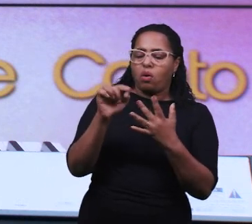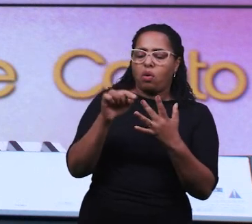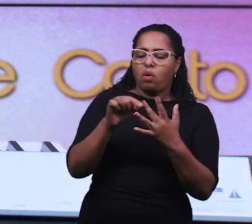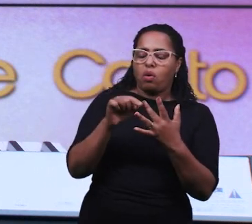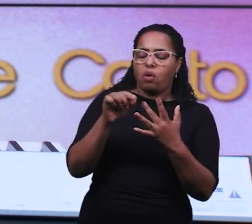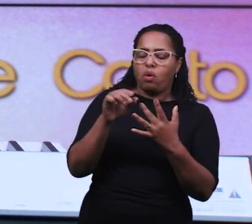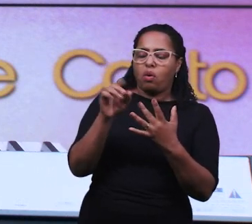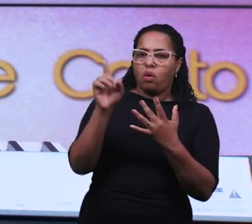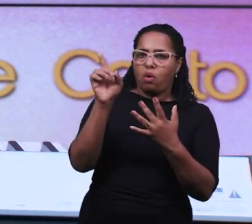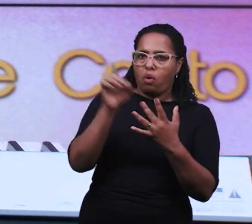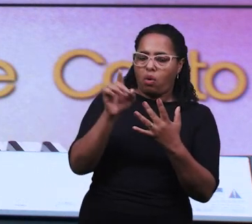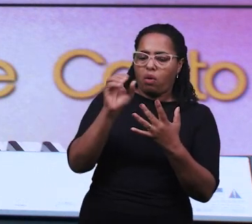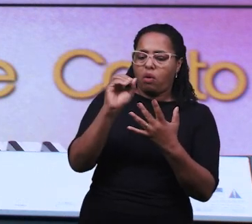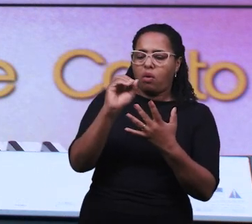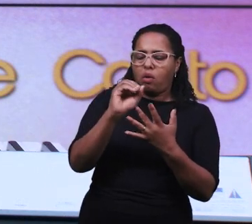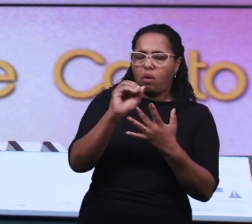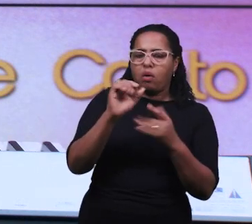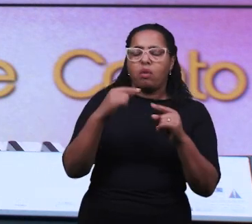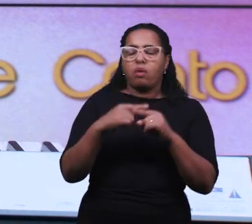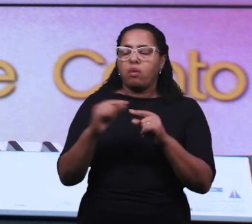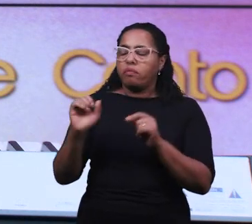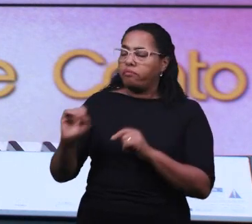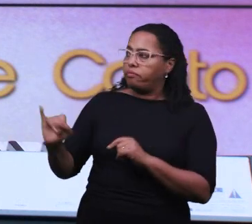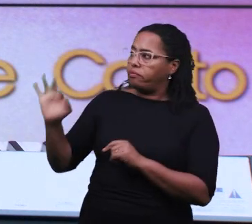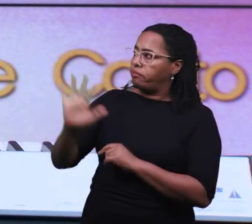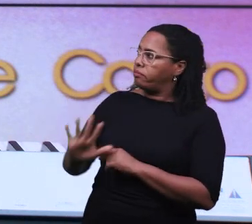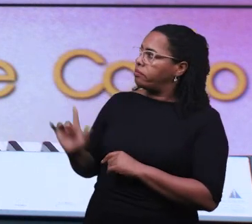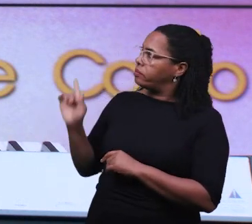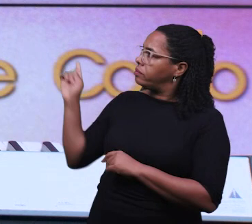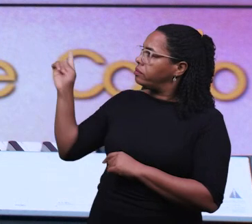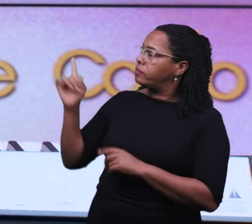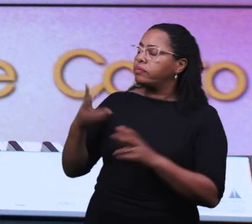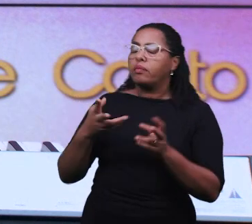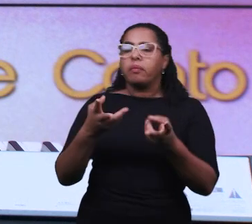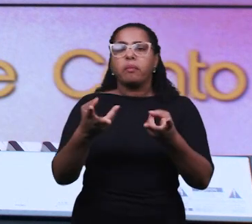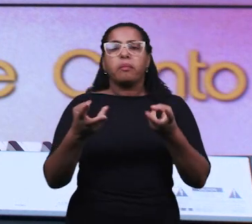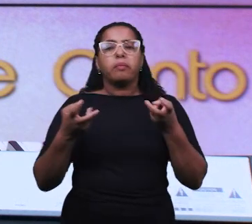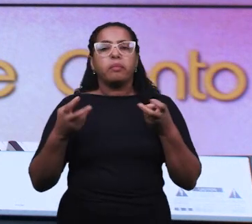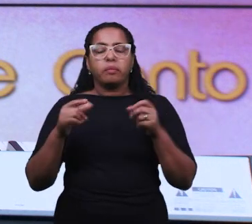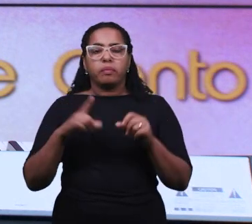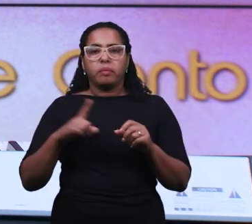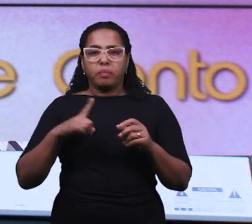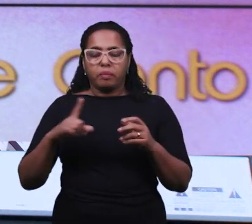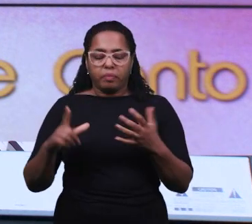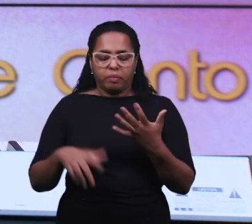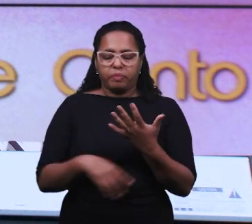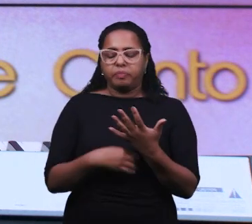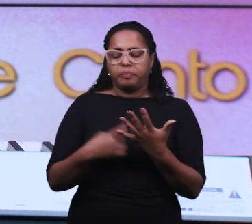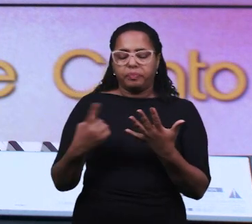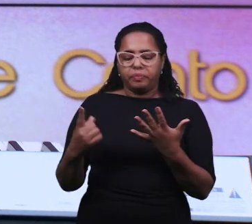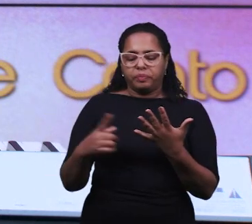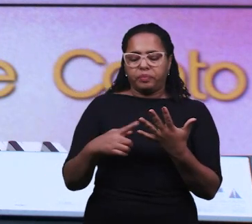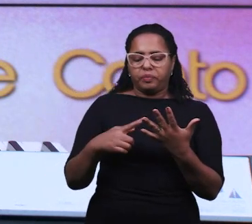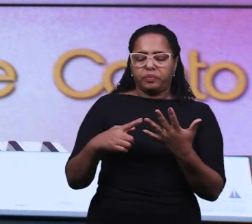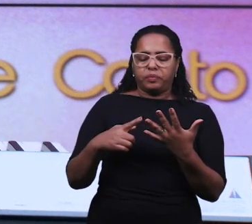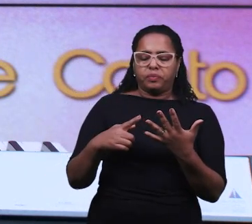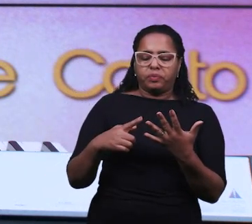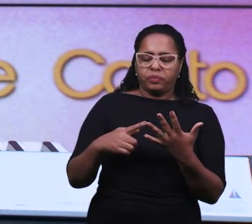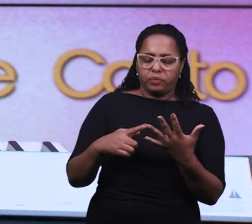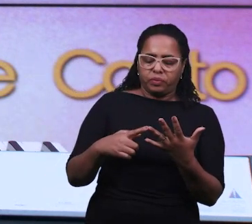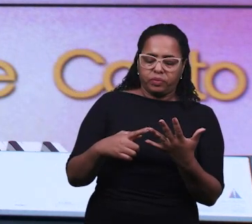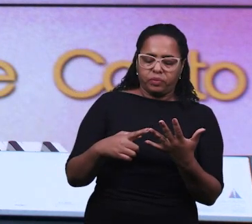para O? No quadro, na imagem, nós podemos perceber que a vogal